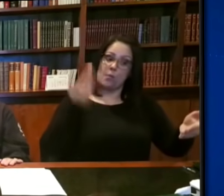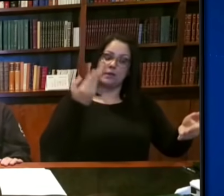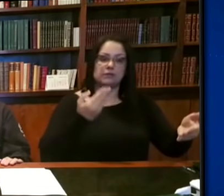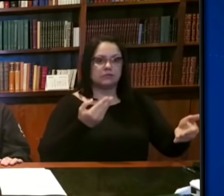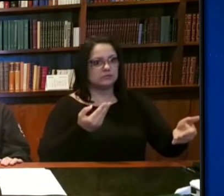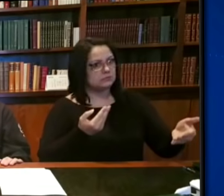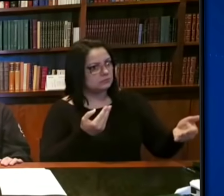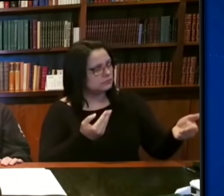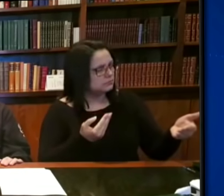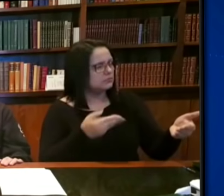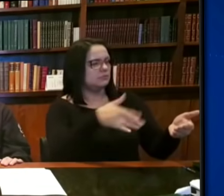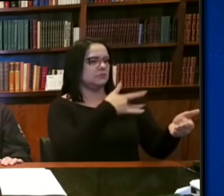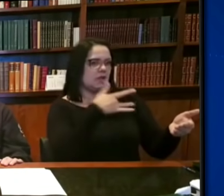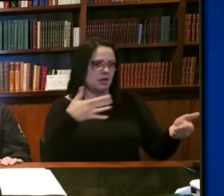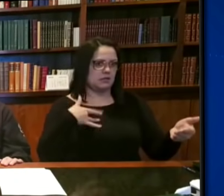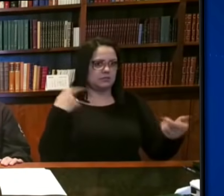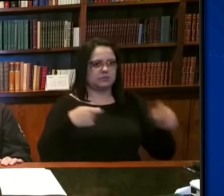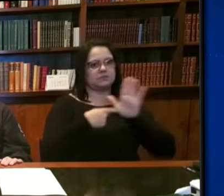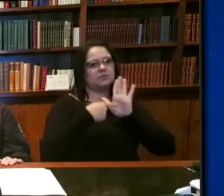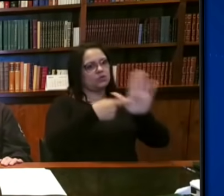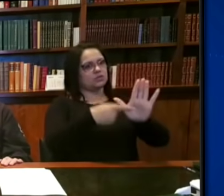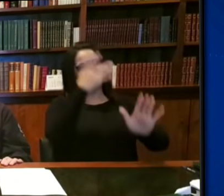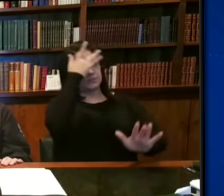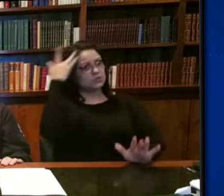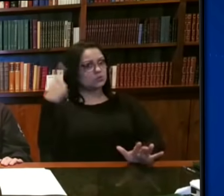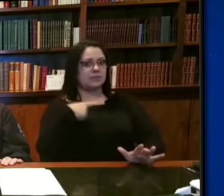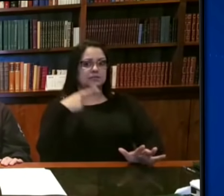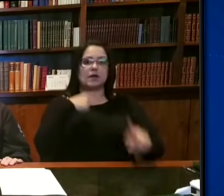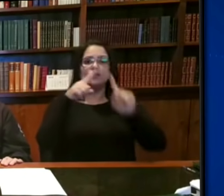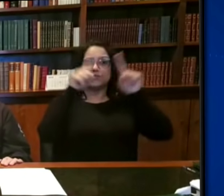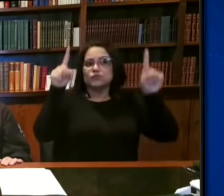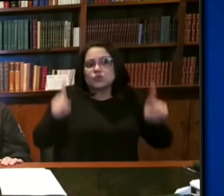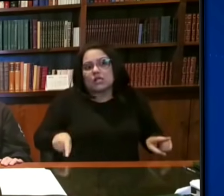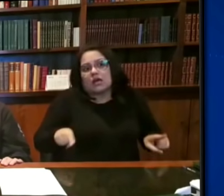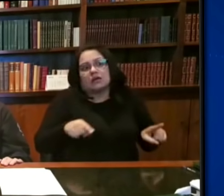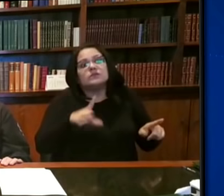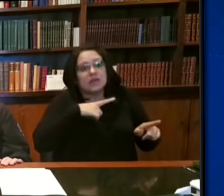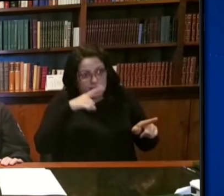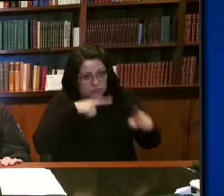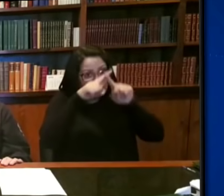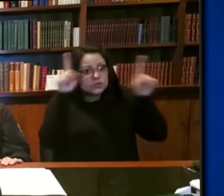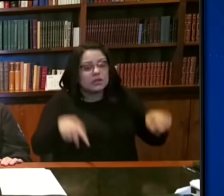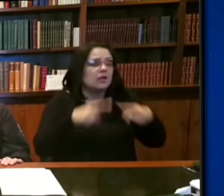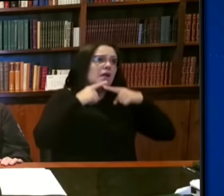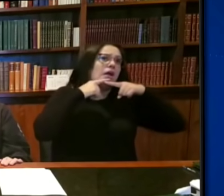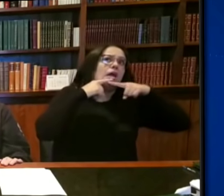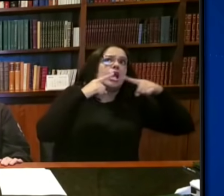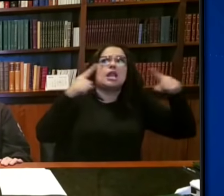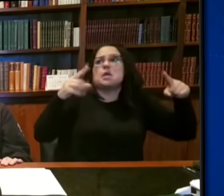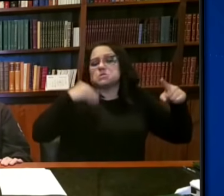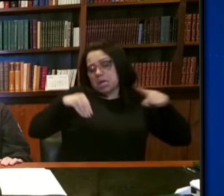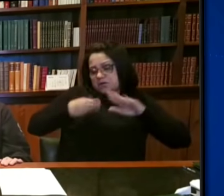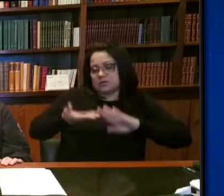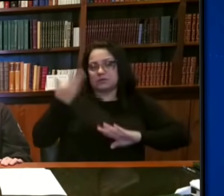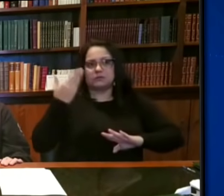pública que também os funcionários tinham que abrir mão disso. Ora, houve funcionário que reclamou disso. É um erro, porque